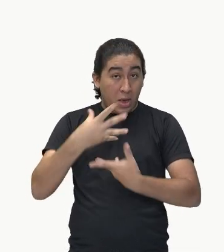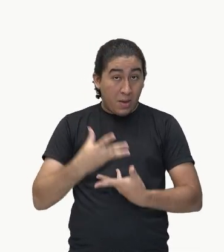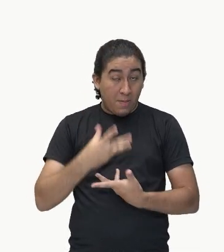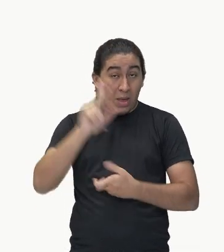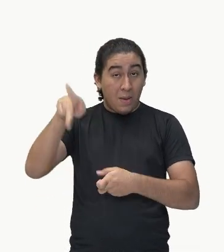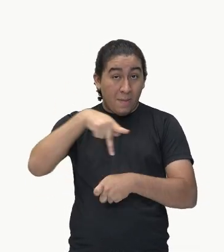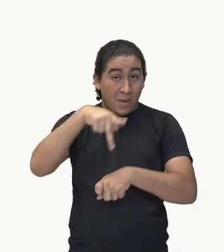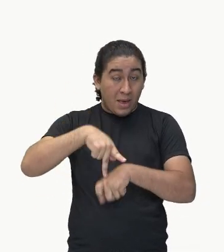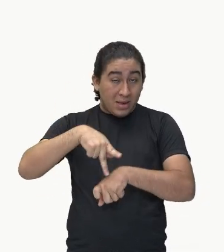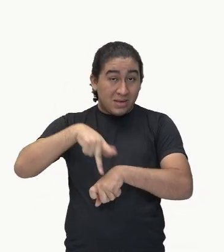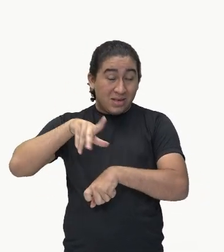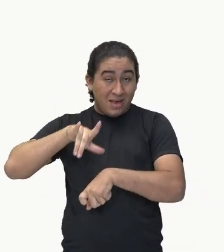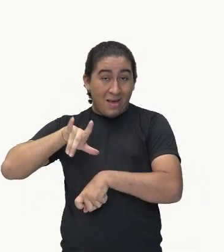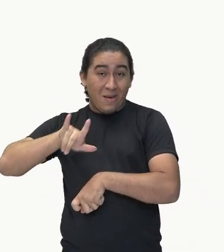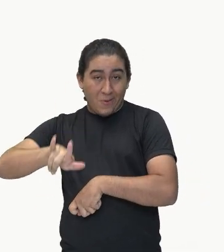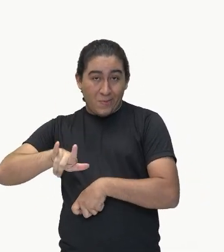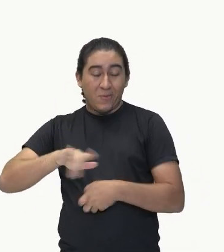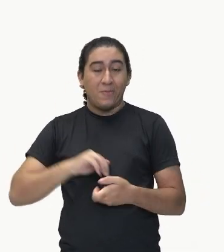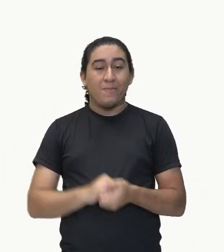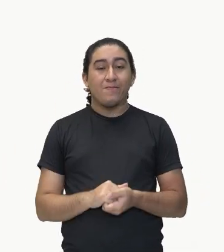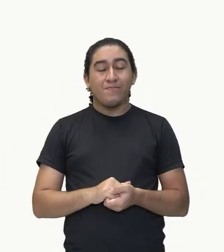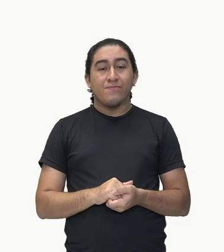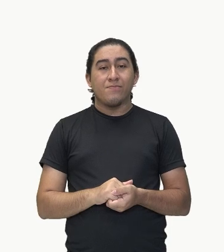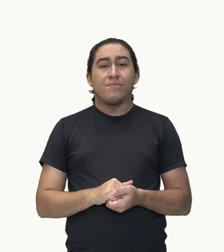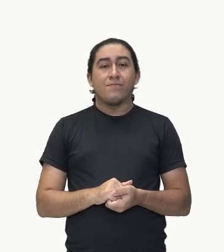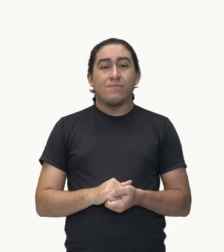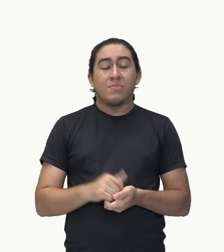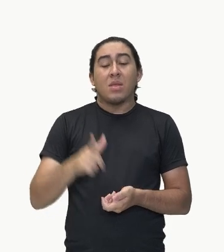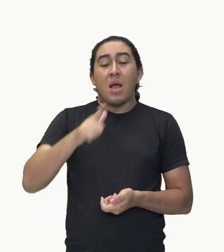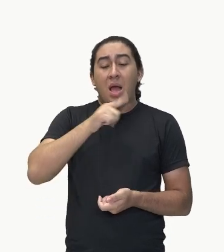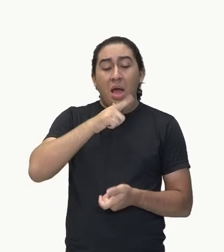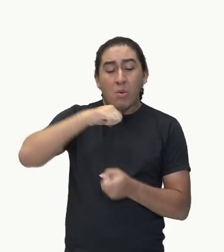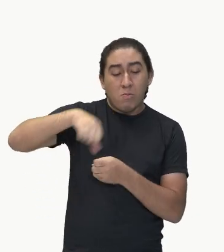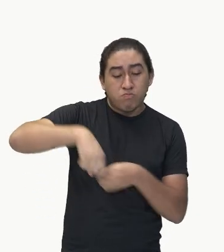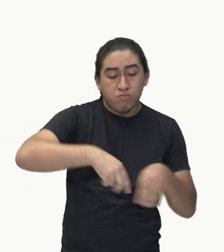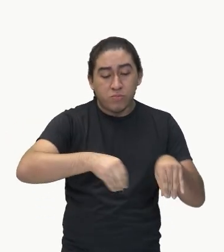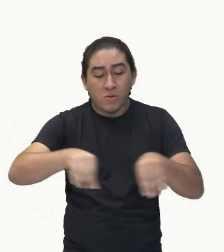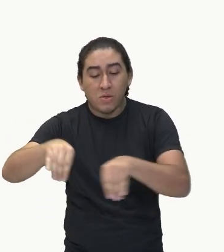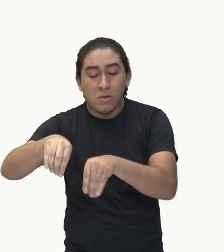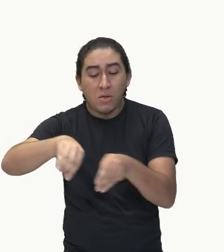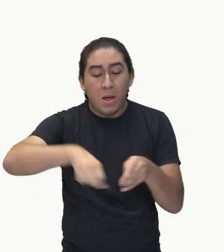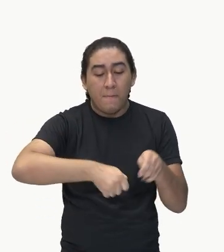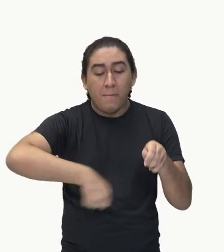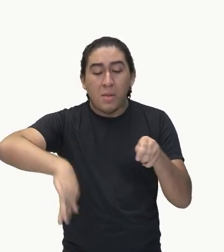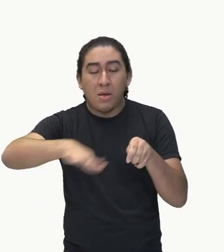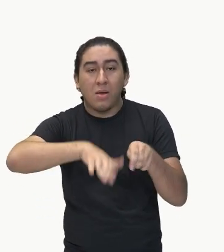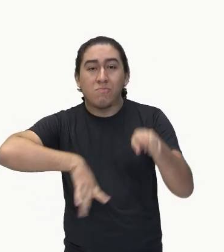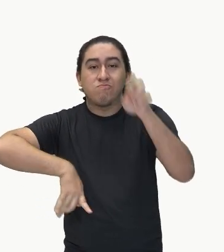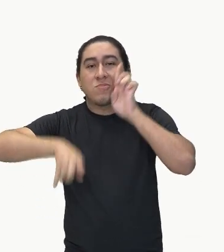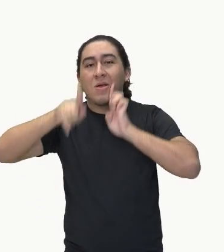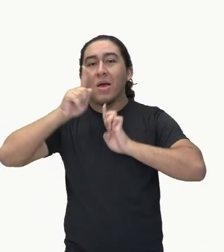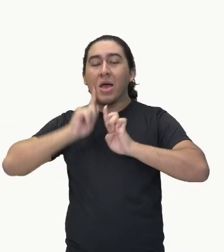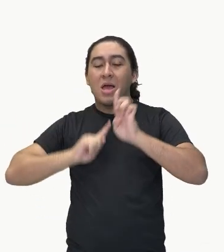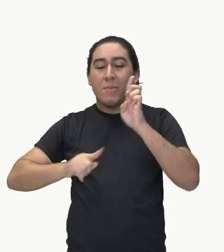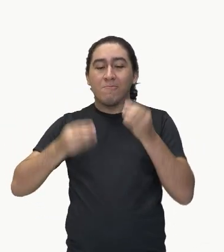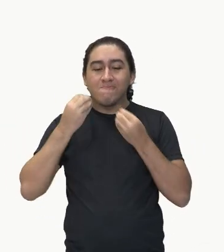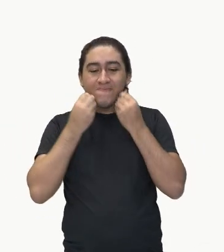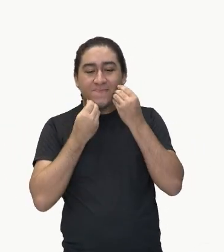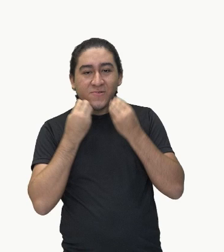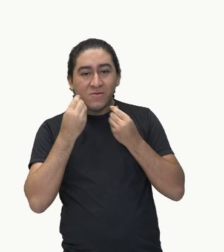só. Ó mar salgado, quanto do teu sal são lágrimas de Portugal. Por